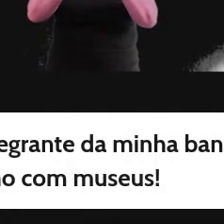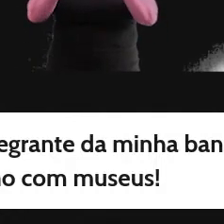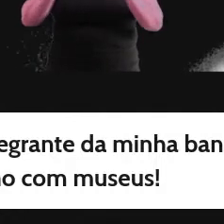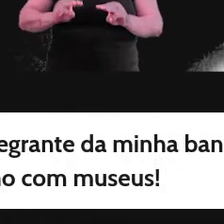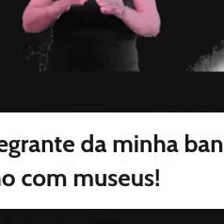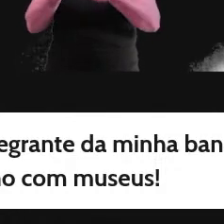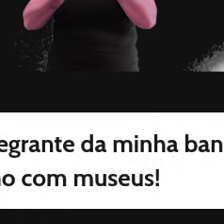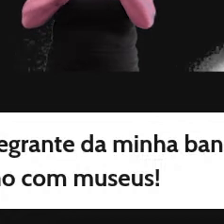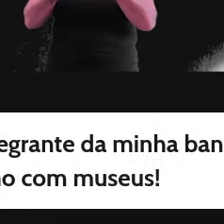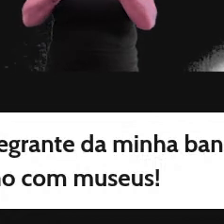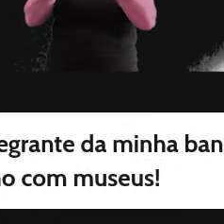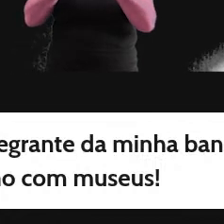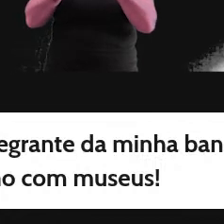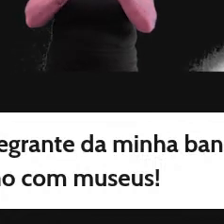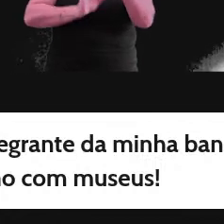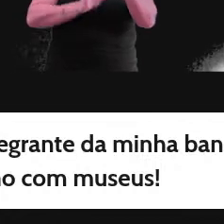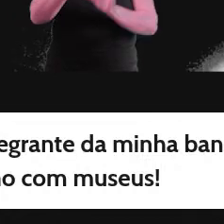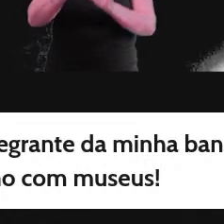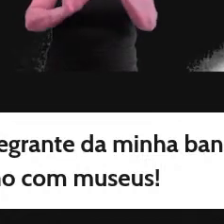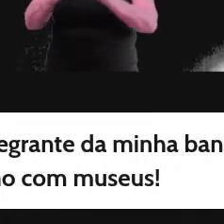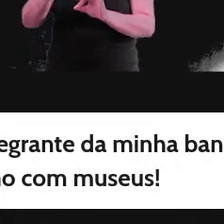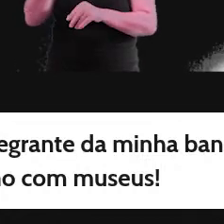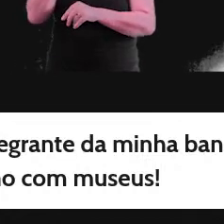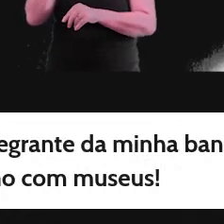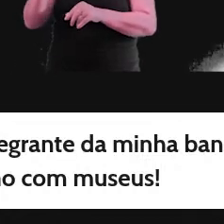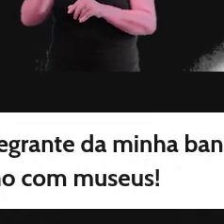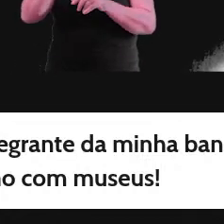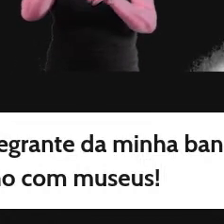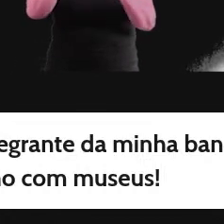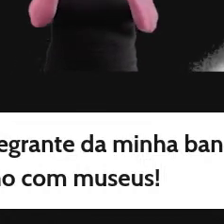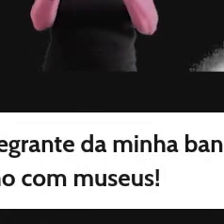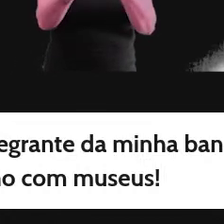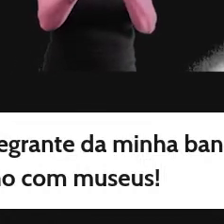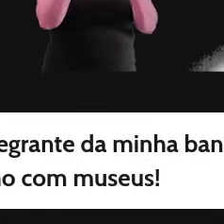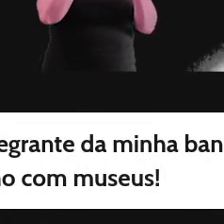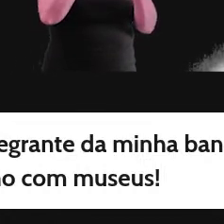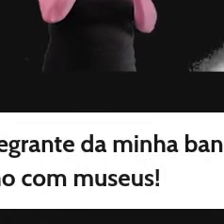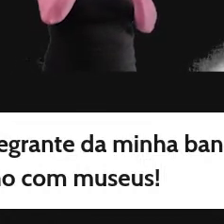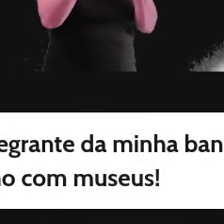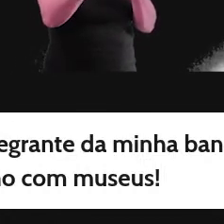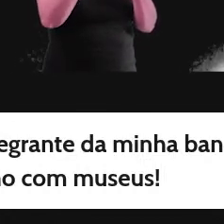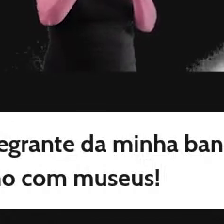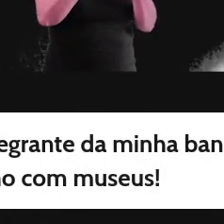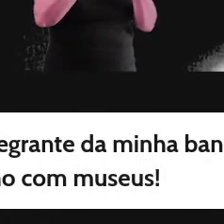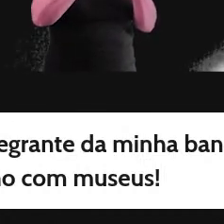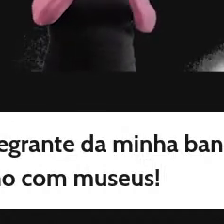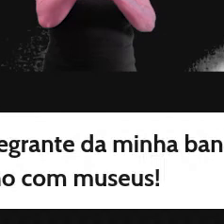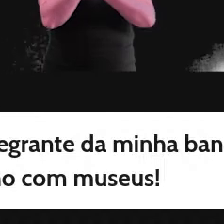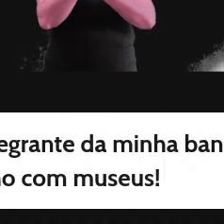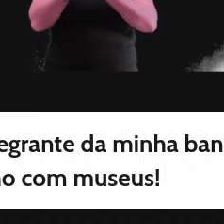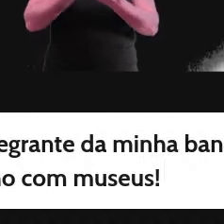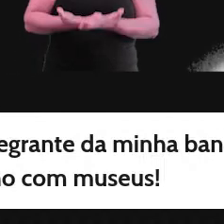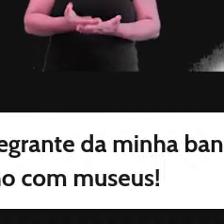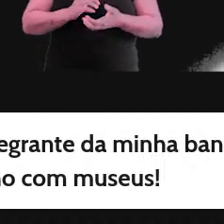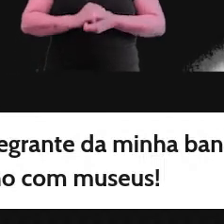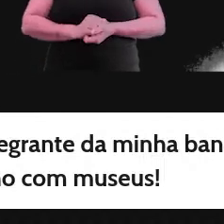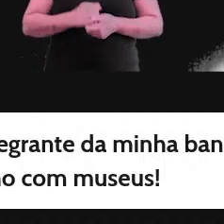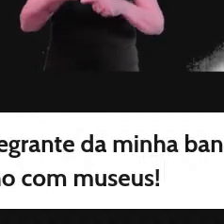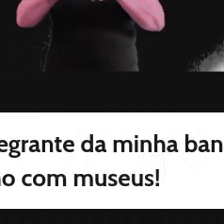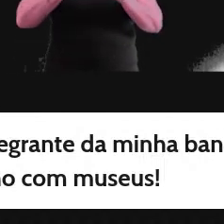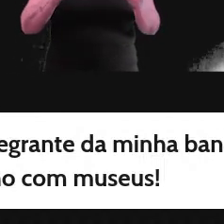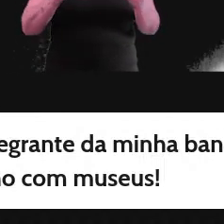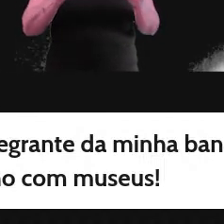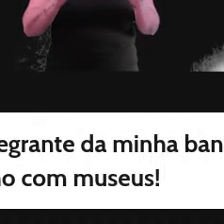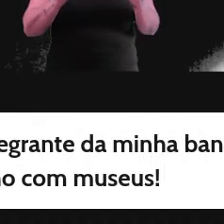estão conduzindo visitas nessa perspectiva que estão sendo chamadas aí de visitas, né, com segurança, mas a